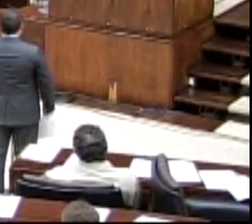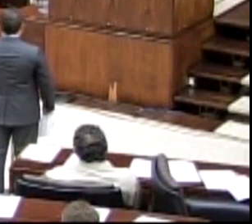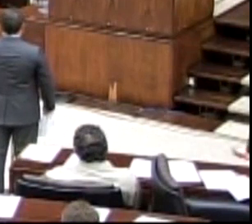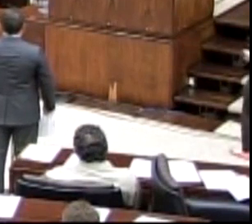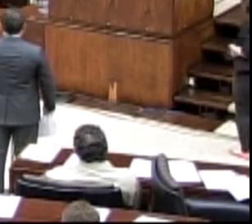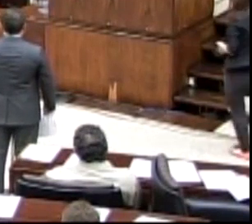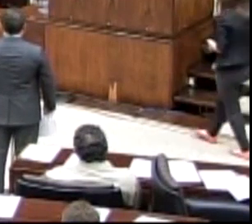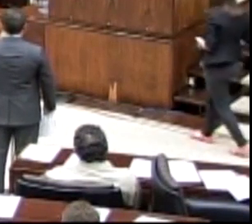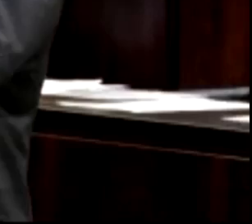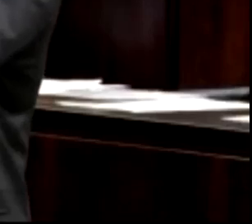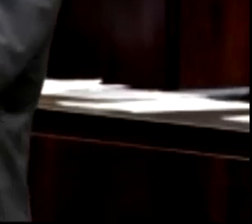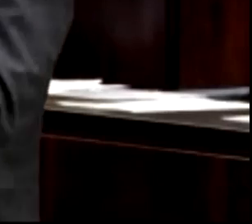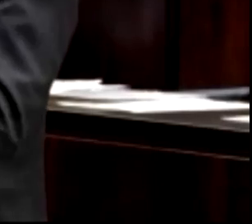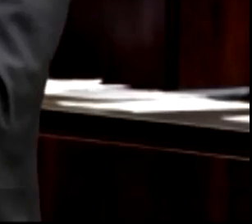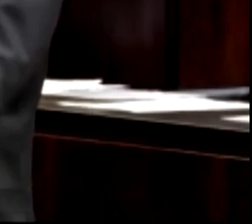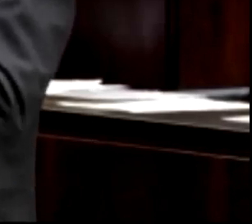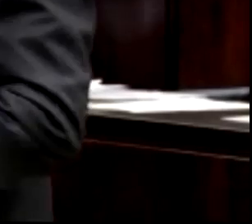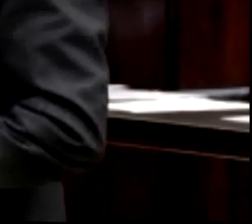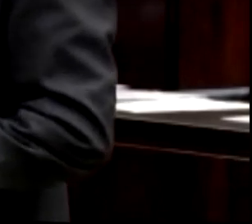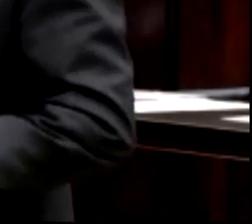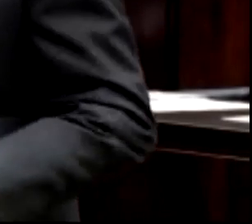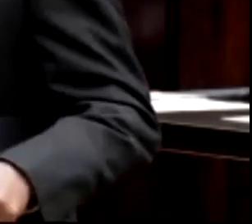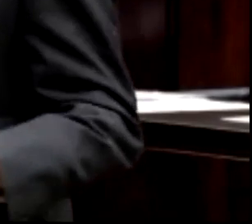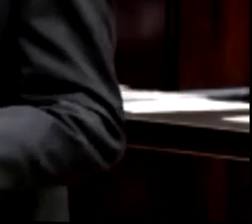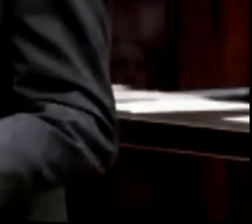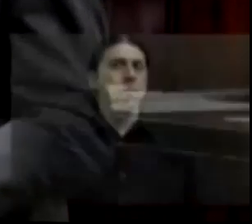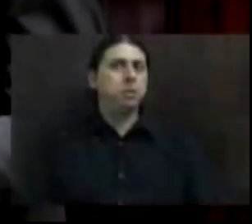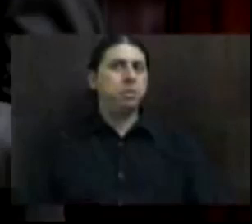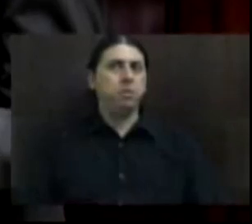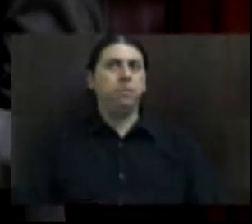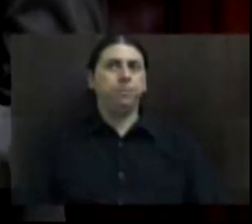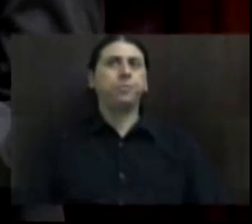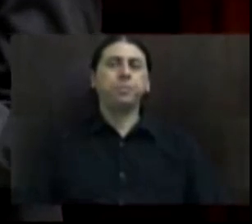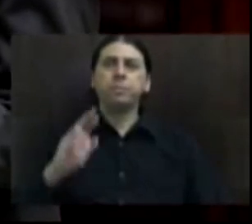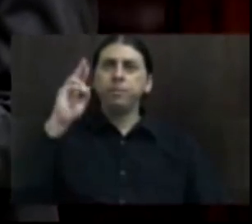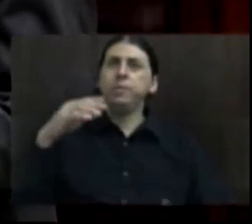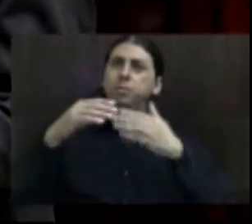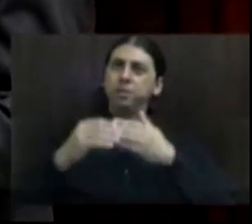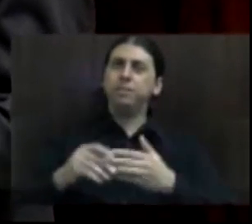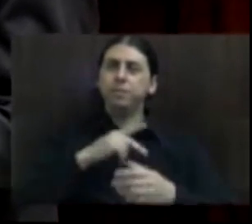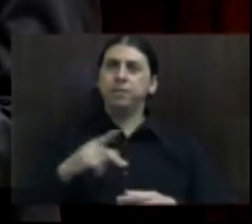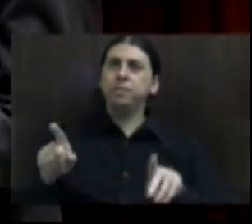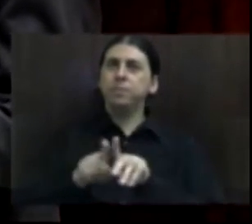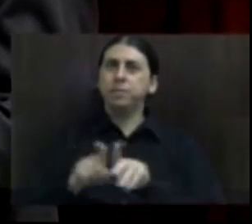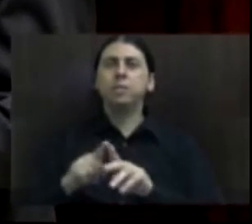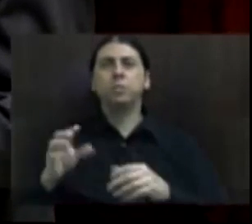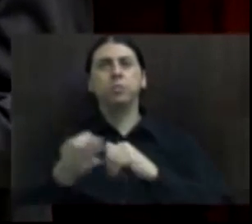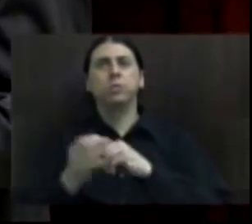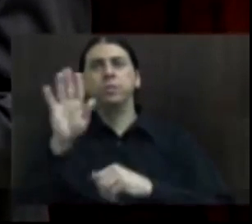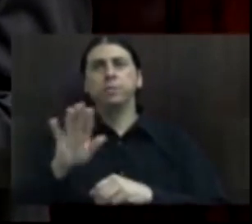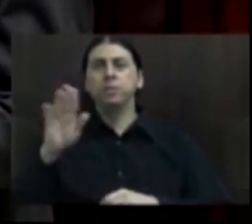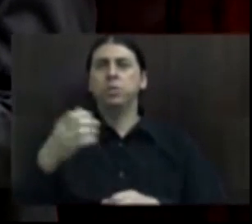PMDB excelentíssima senhora Presidente quero saudá-la e e também saudando o Excelentíssimo Senhor procurador